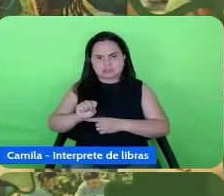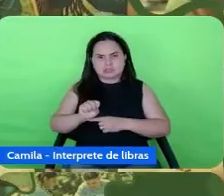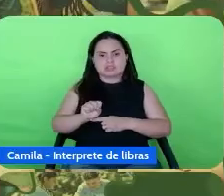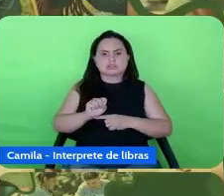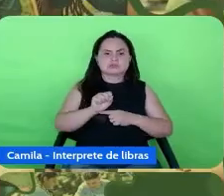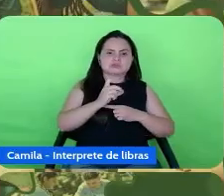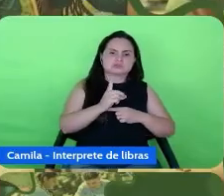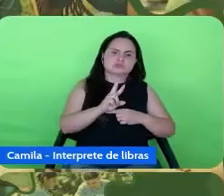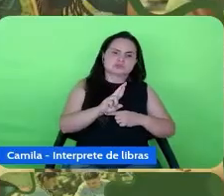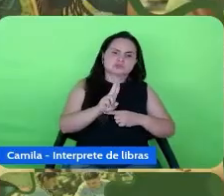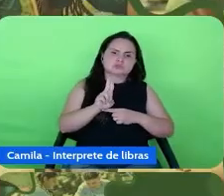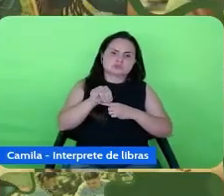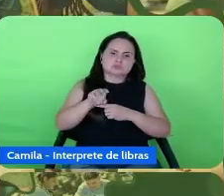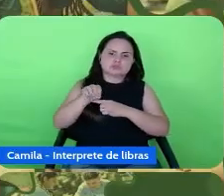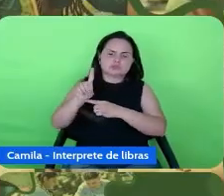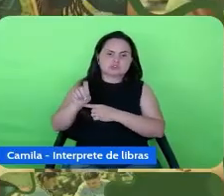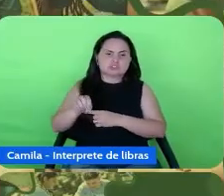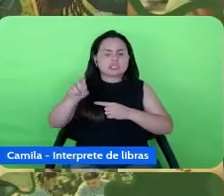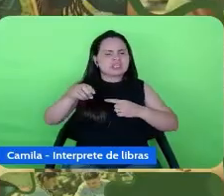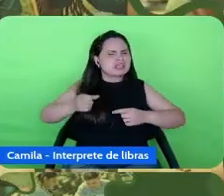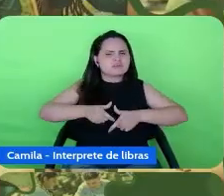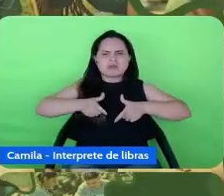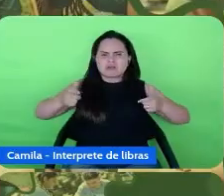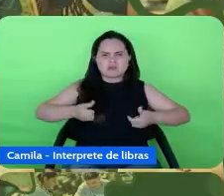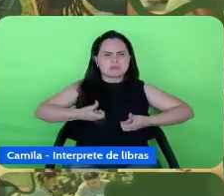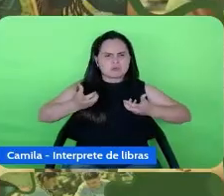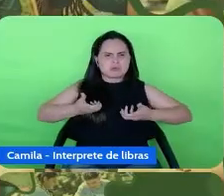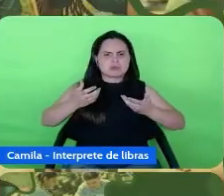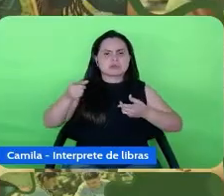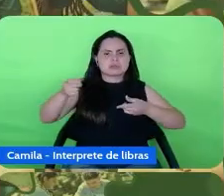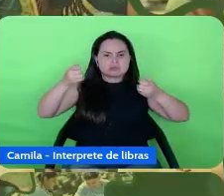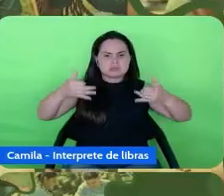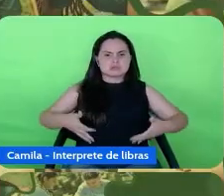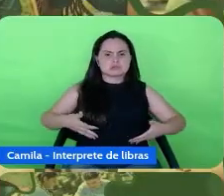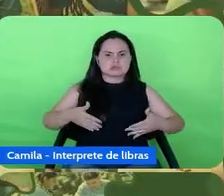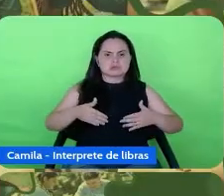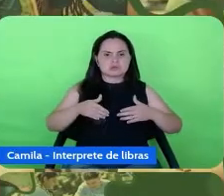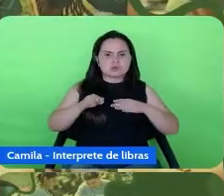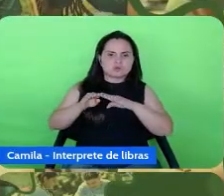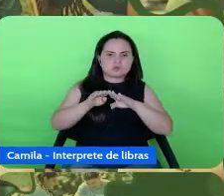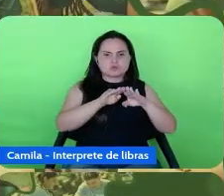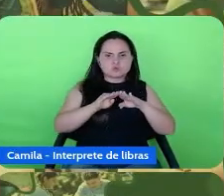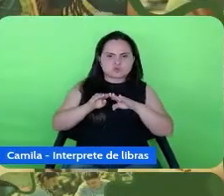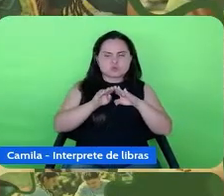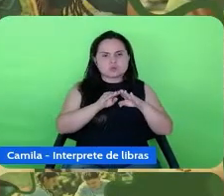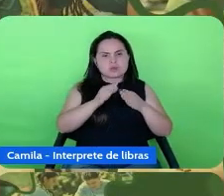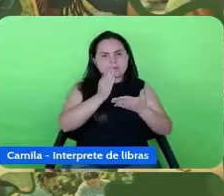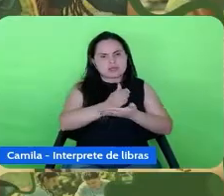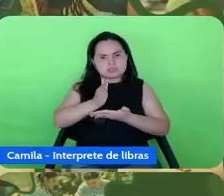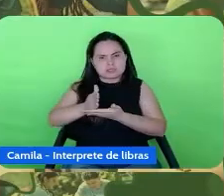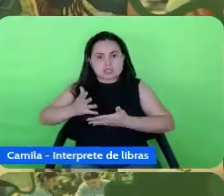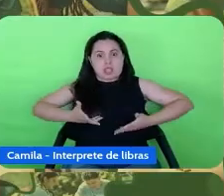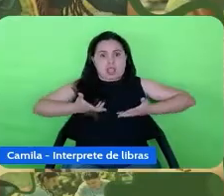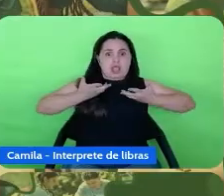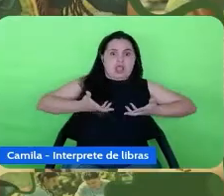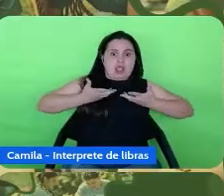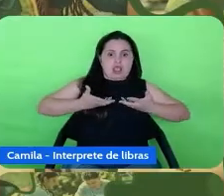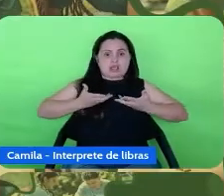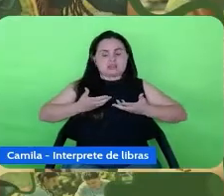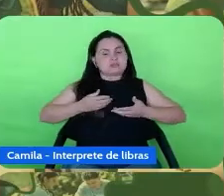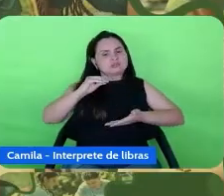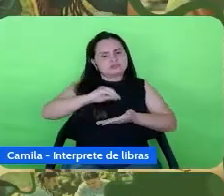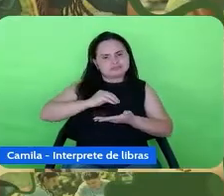poeta brasileiro, um dos maiores aqui de Minas Gerais. A unanimidade comporta uma parcela de entusiasmo, uma de conveniência e